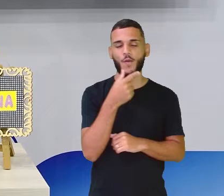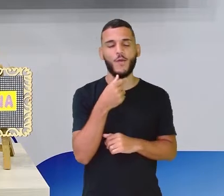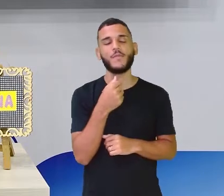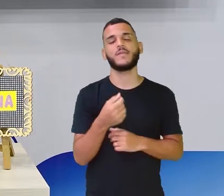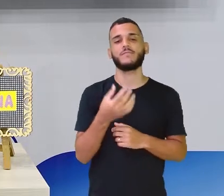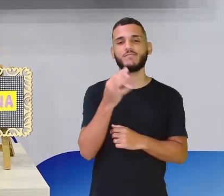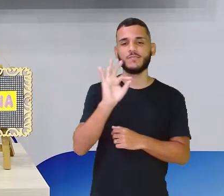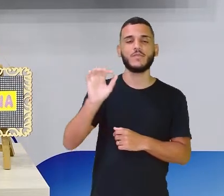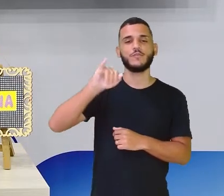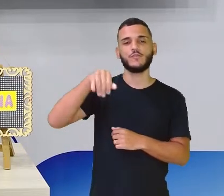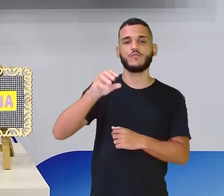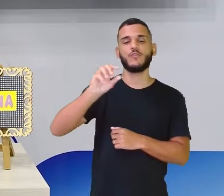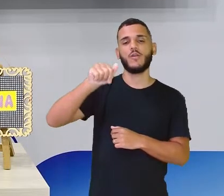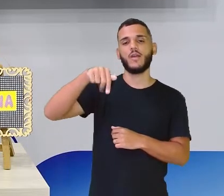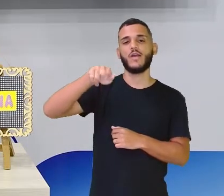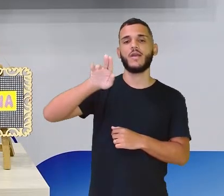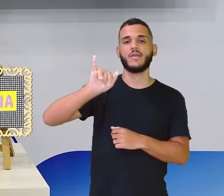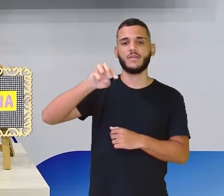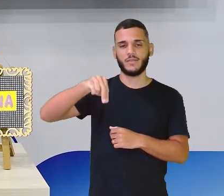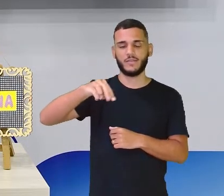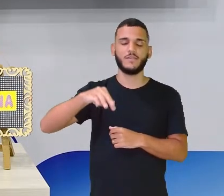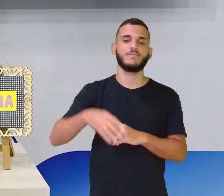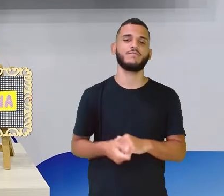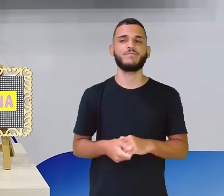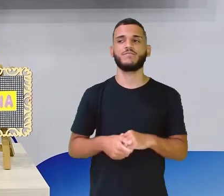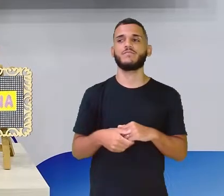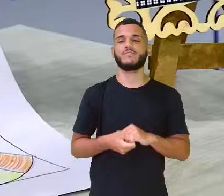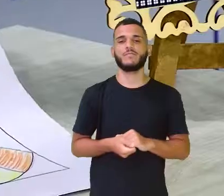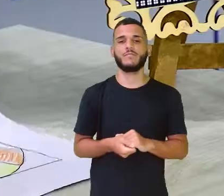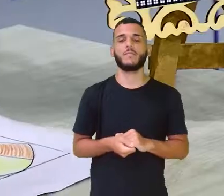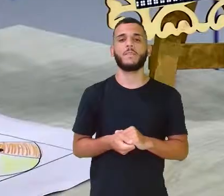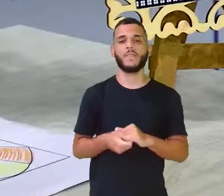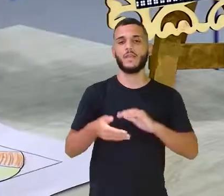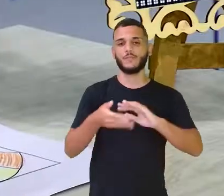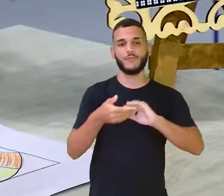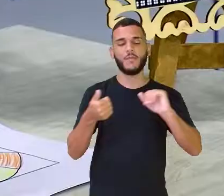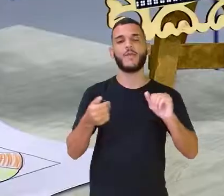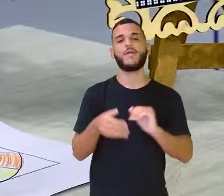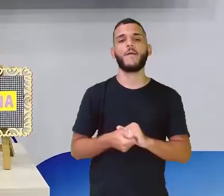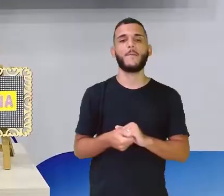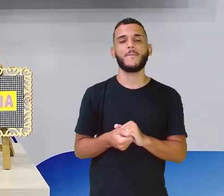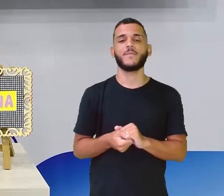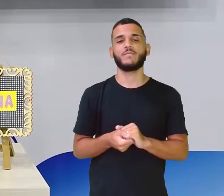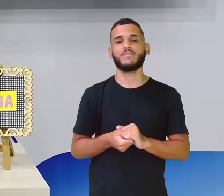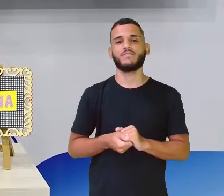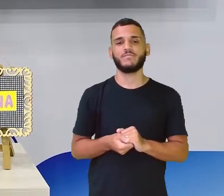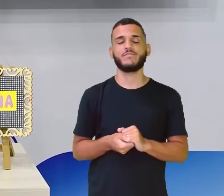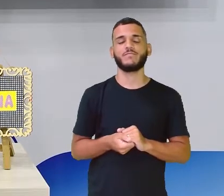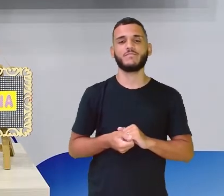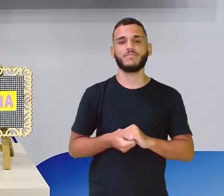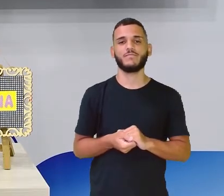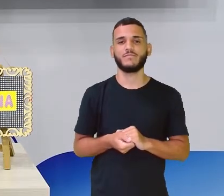por Joaquim Torres Garcia. Que em espanhol a gente pronuncia assim, ó. Joaquim